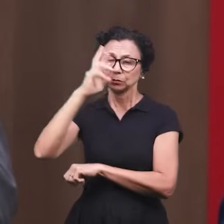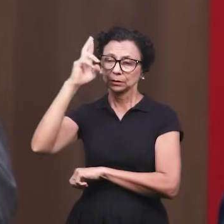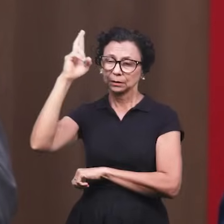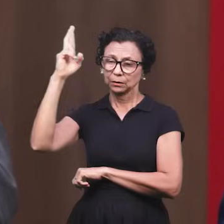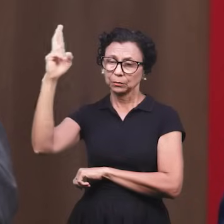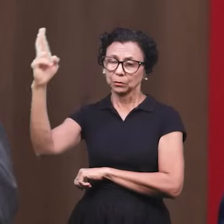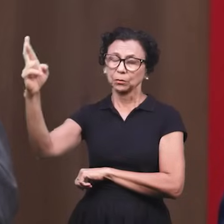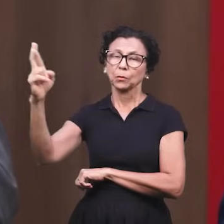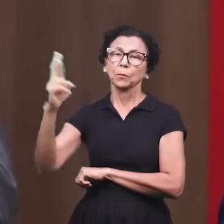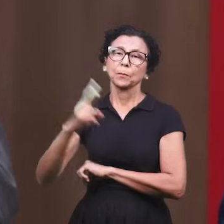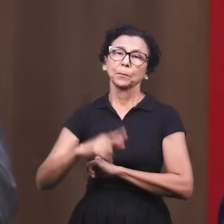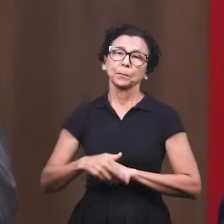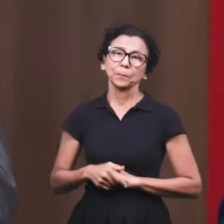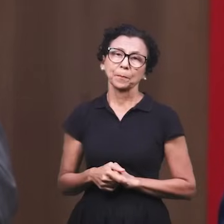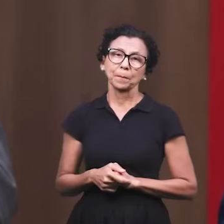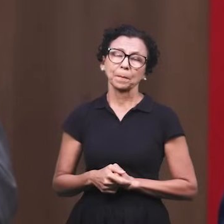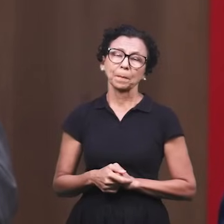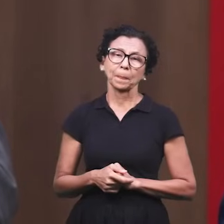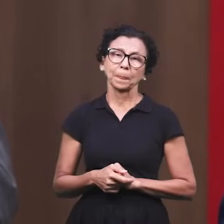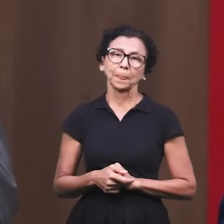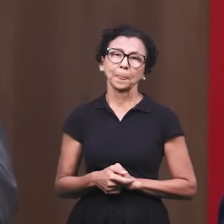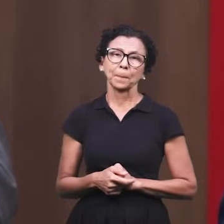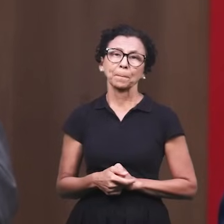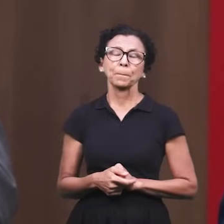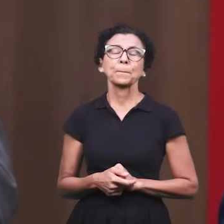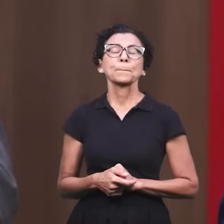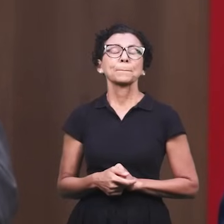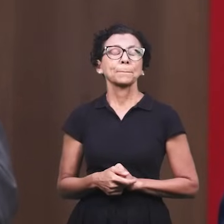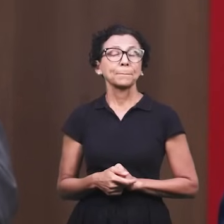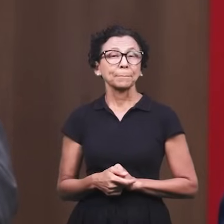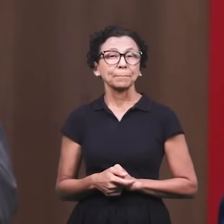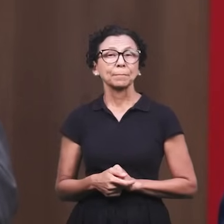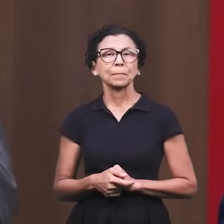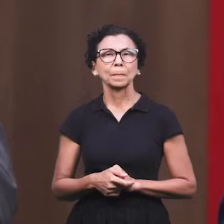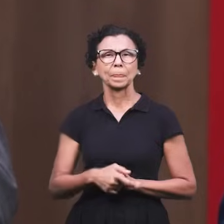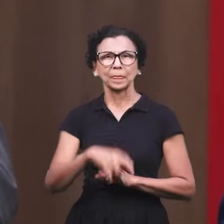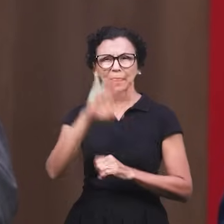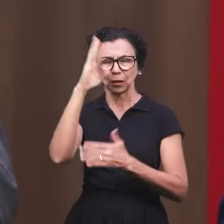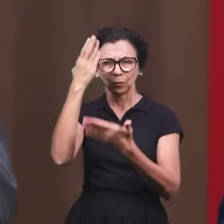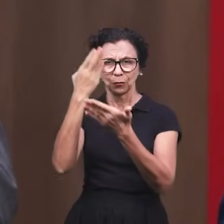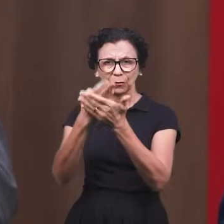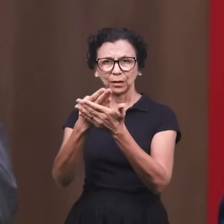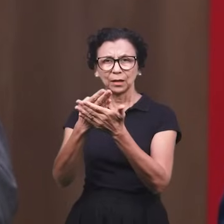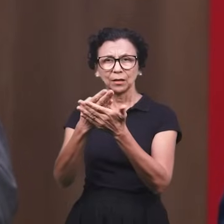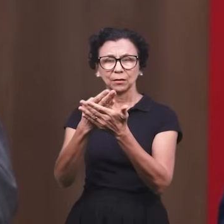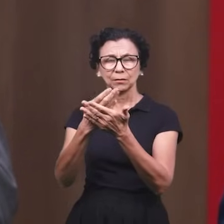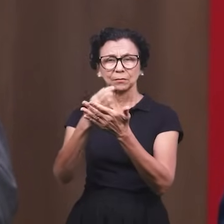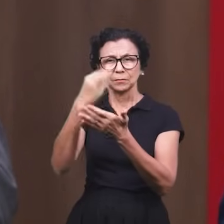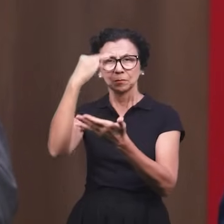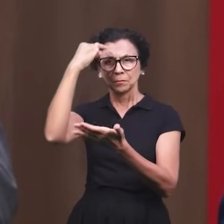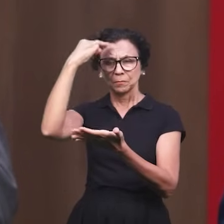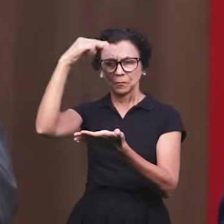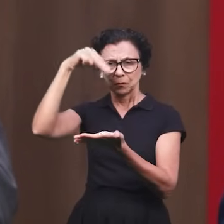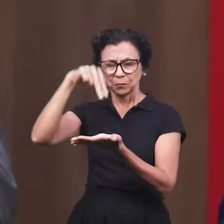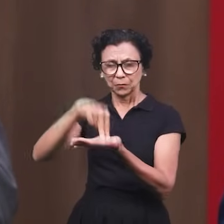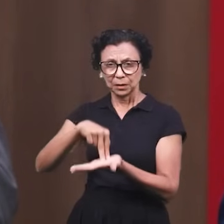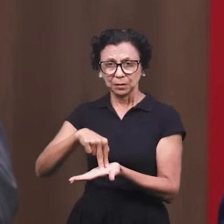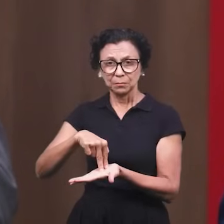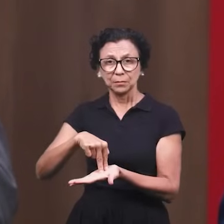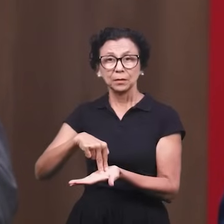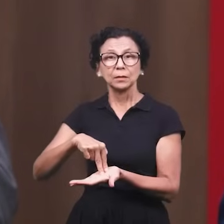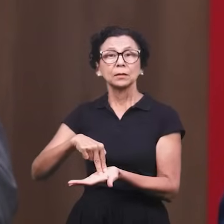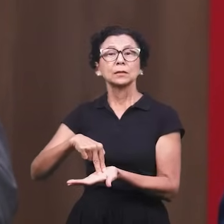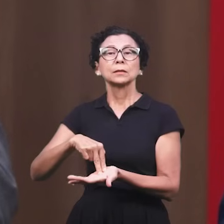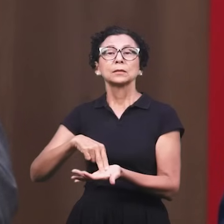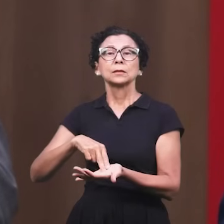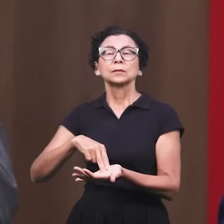Deus, no seu chamado profético, se isso está firme na sua mente, nos momentos mais difíceis,